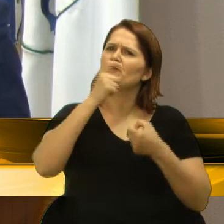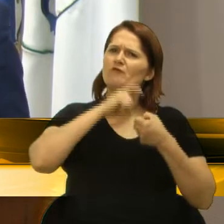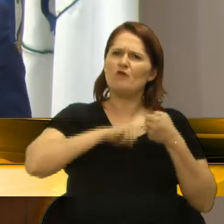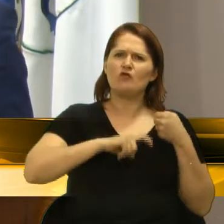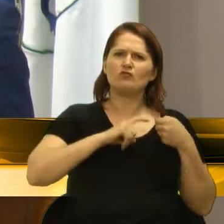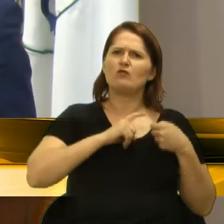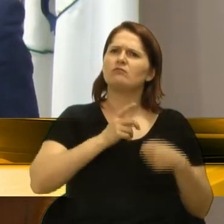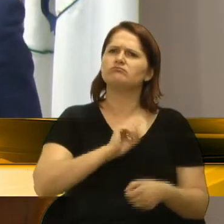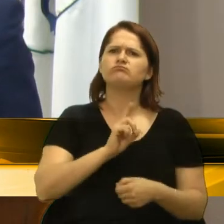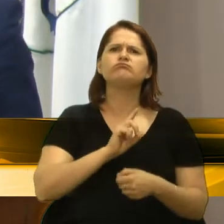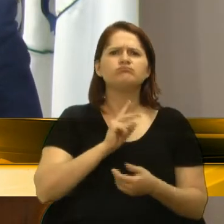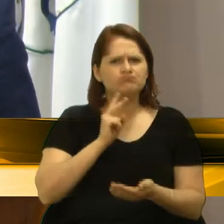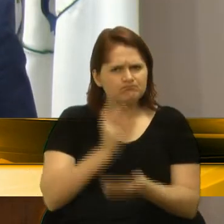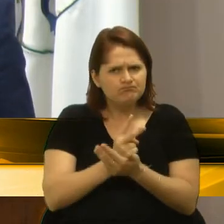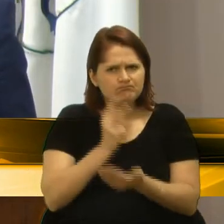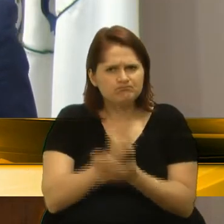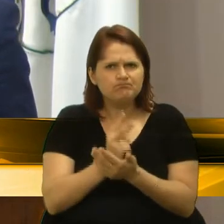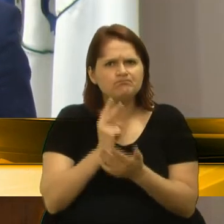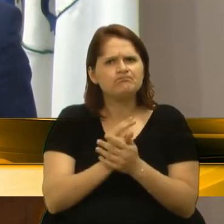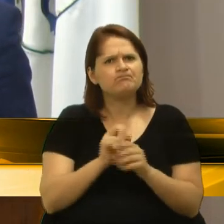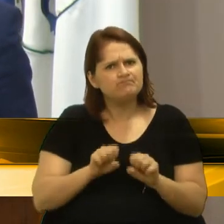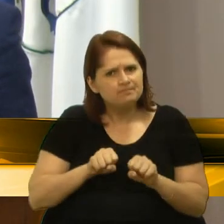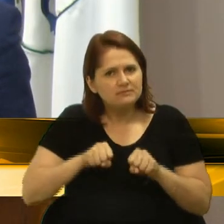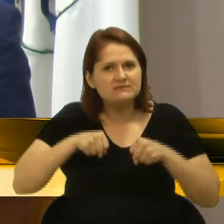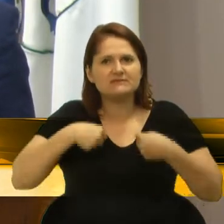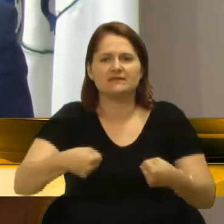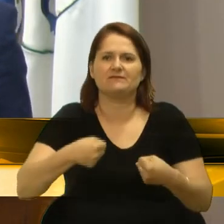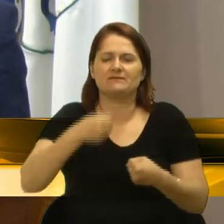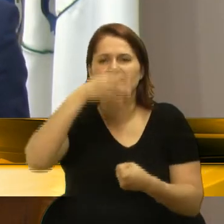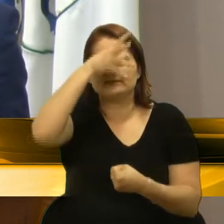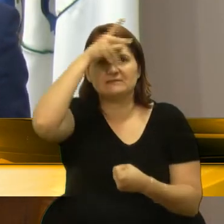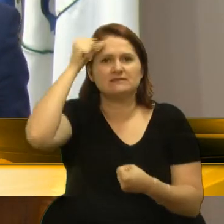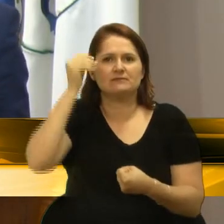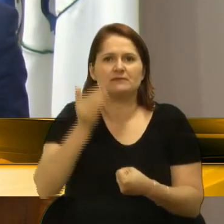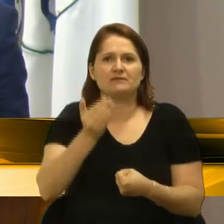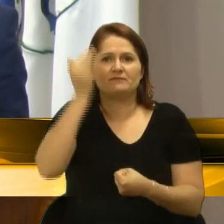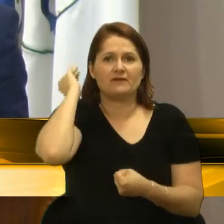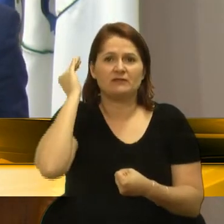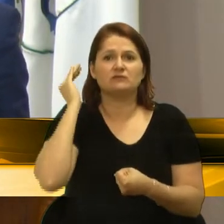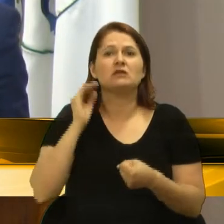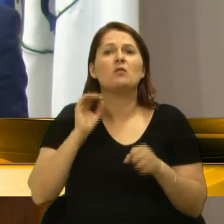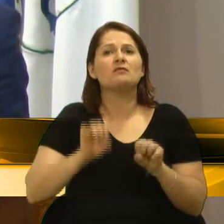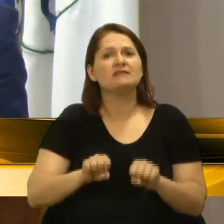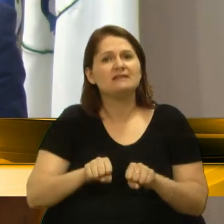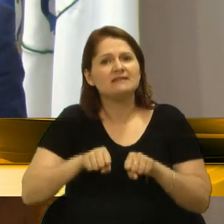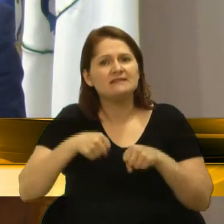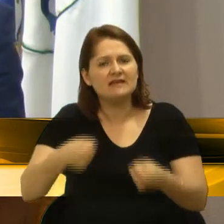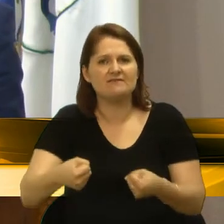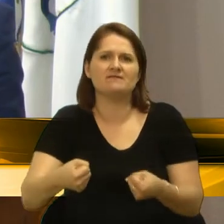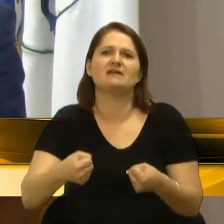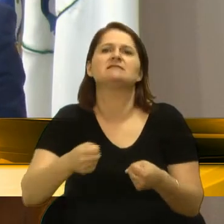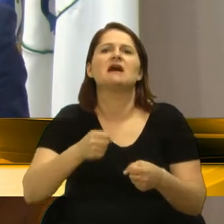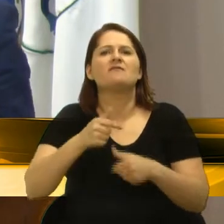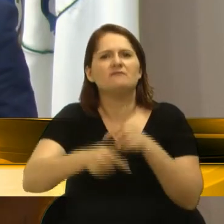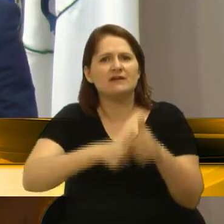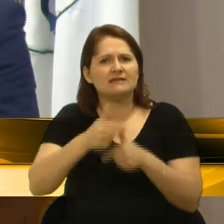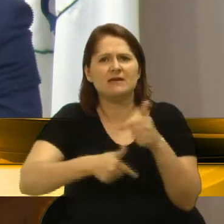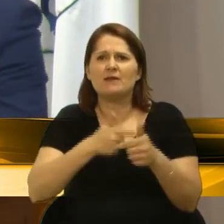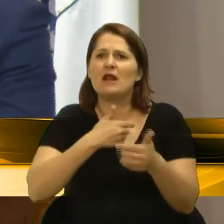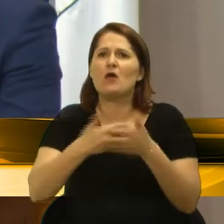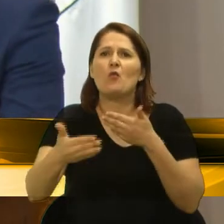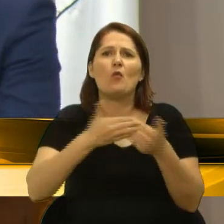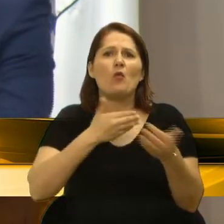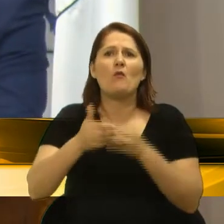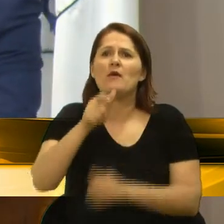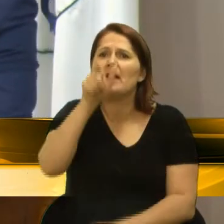Então, na trincheira, a defesa vai atuar quando for necessário, em qualquer demanda. Inclusive, quando os